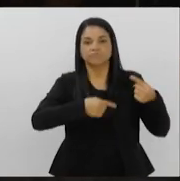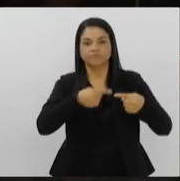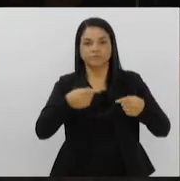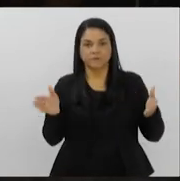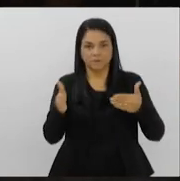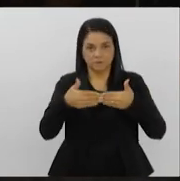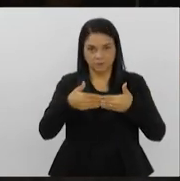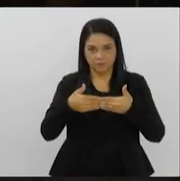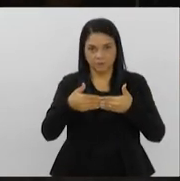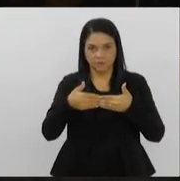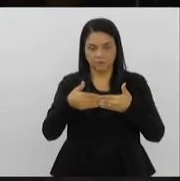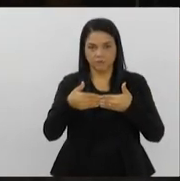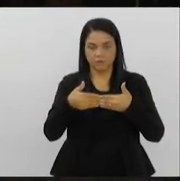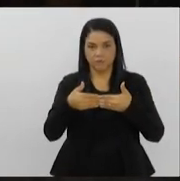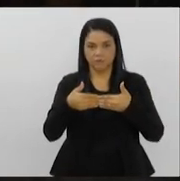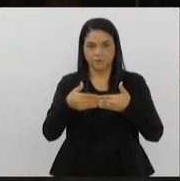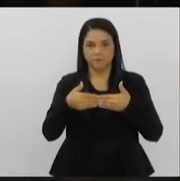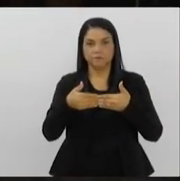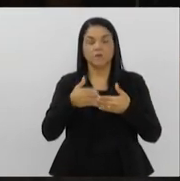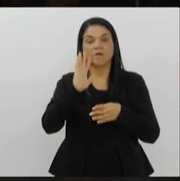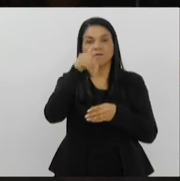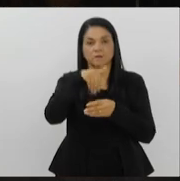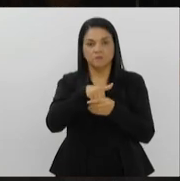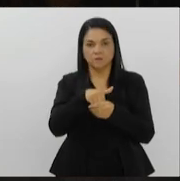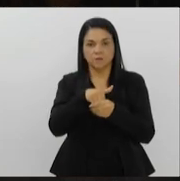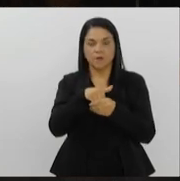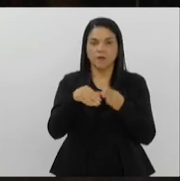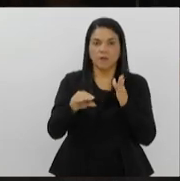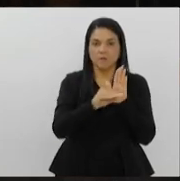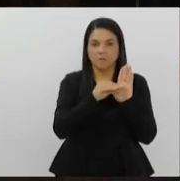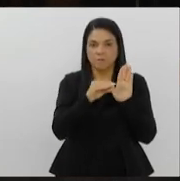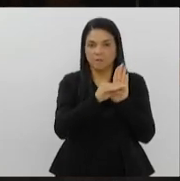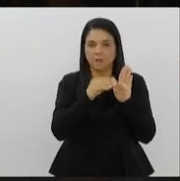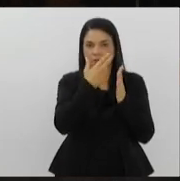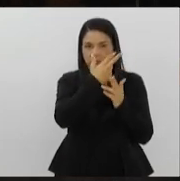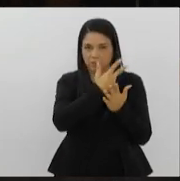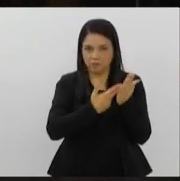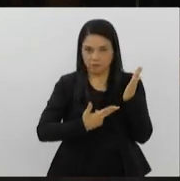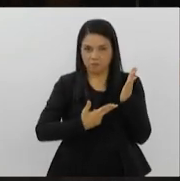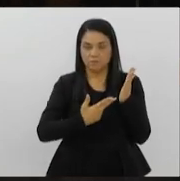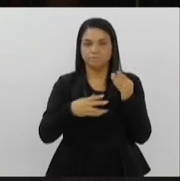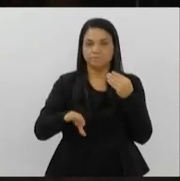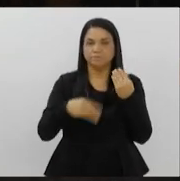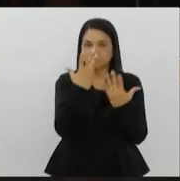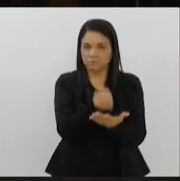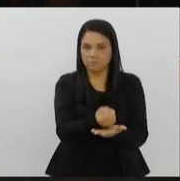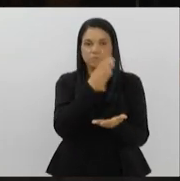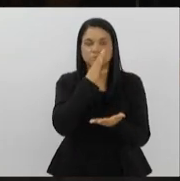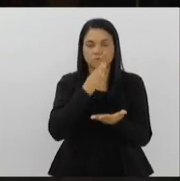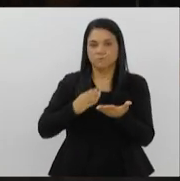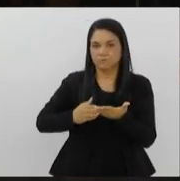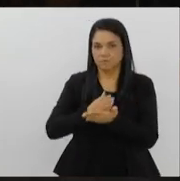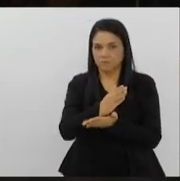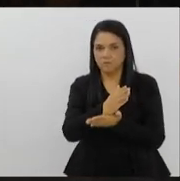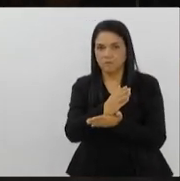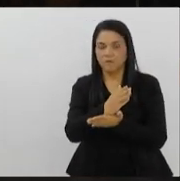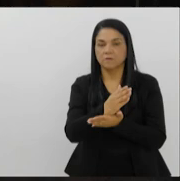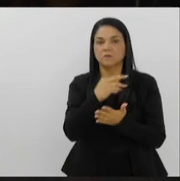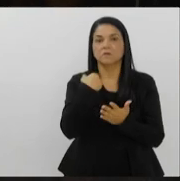discutir, encerrado a discussão. Em votação, a emenda de redação. Os senhores que aprovam, permaneçam como estão. Aprovado.